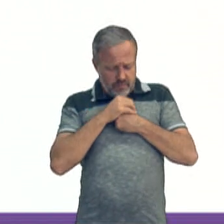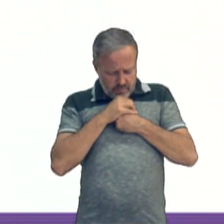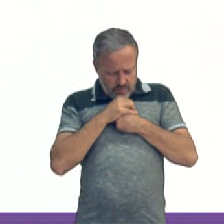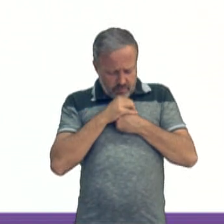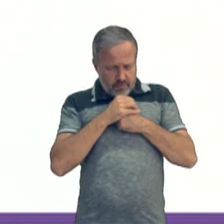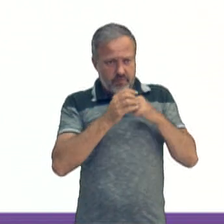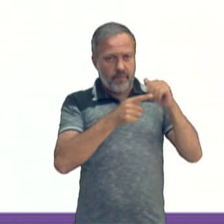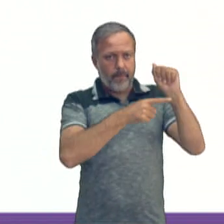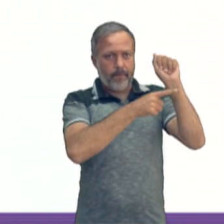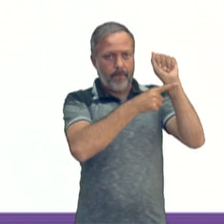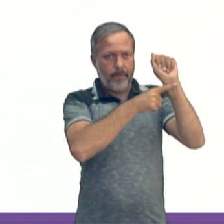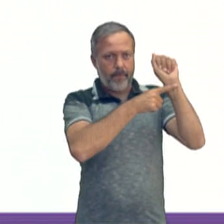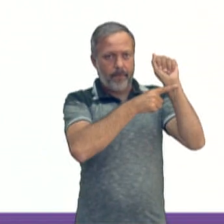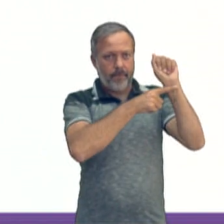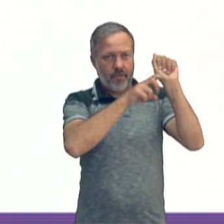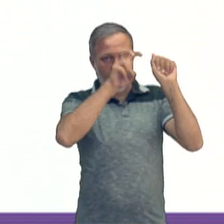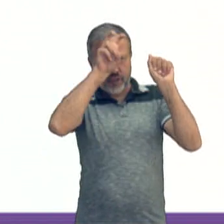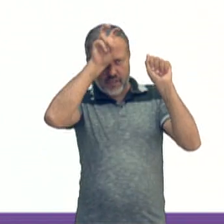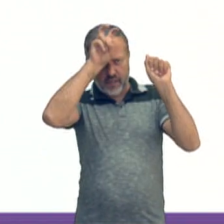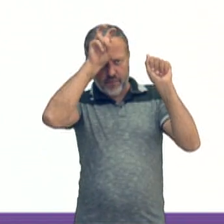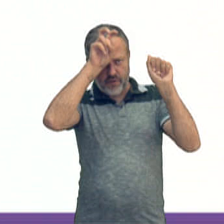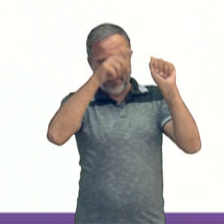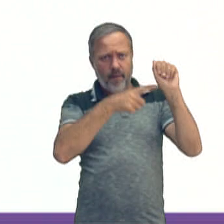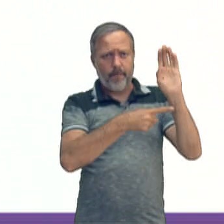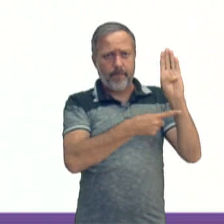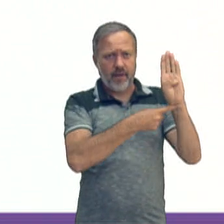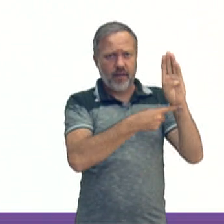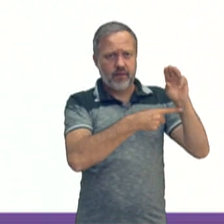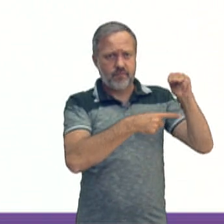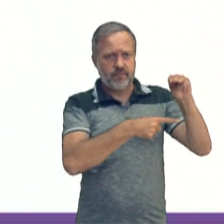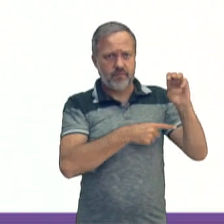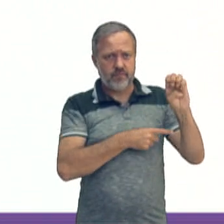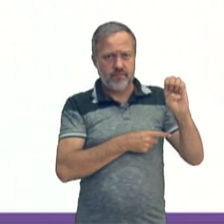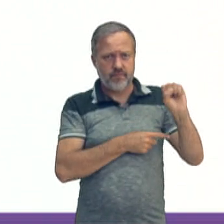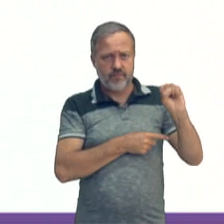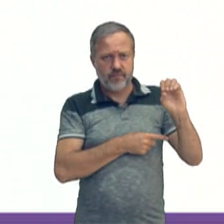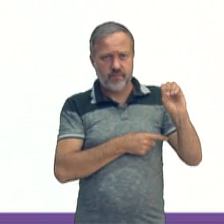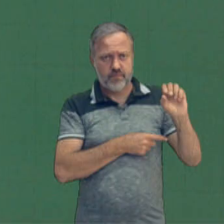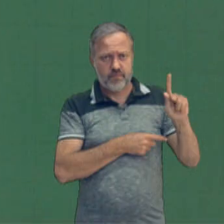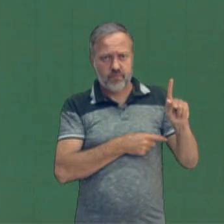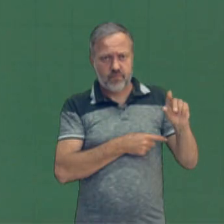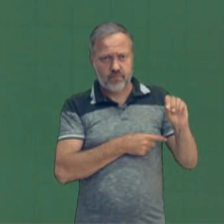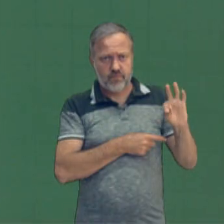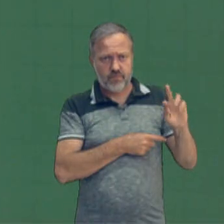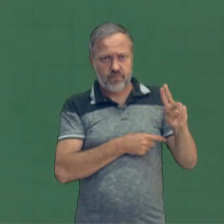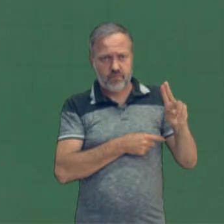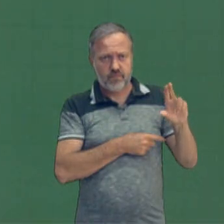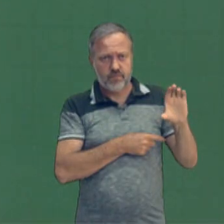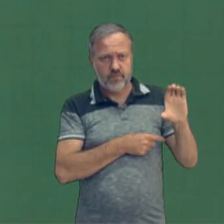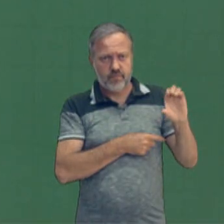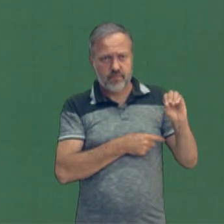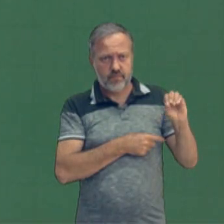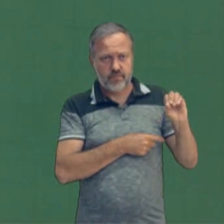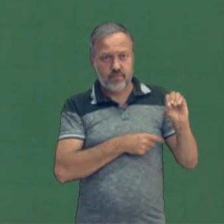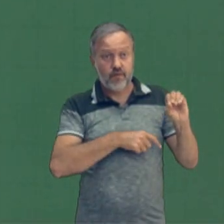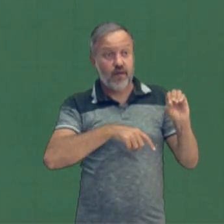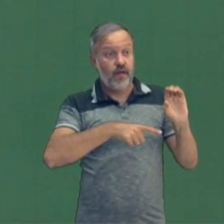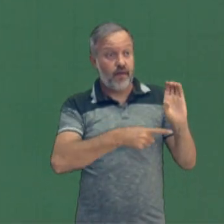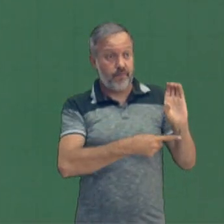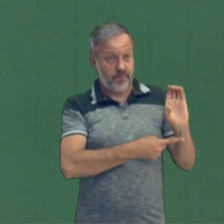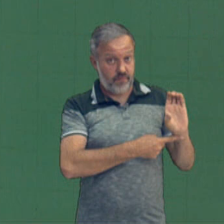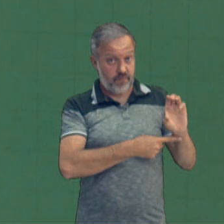egípcio, letra B, o mesopotâmico, letra C, o calendário maia. Qual foi a alternativa que você